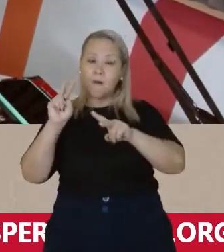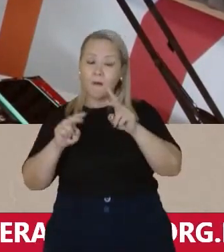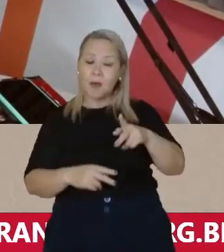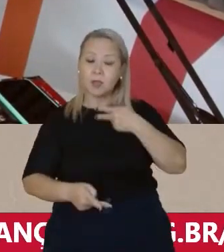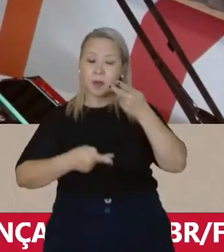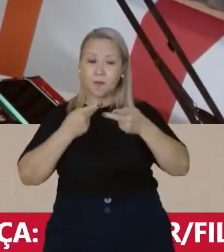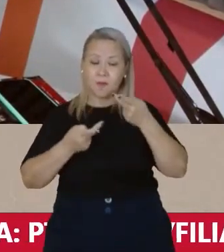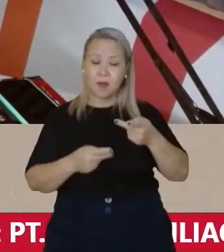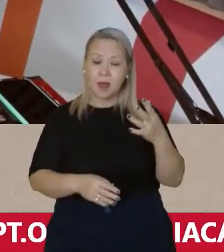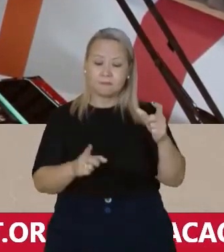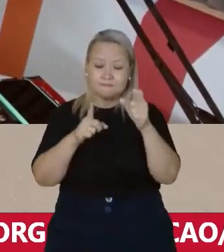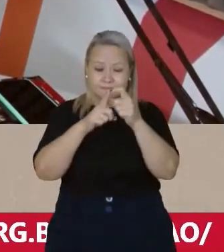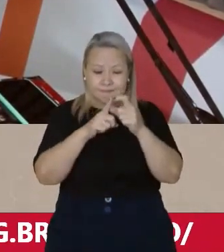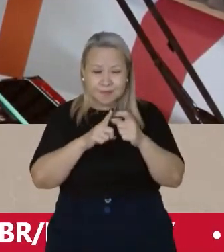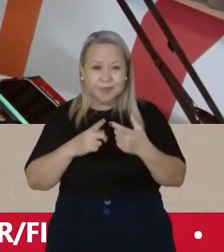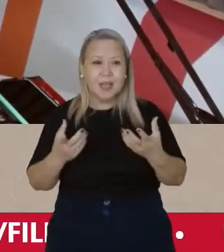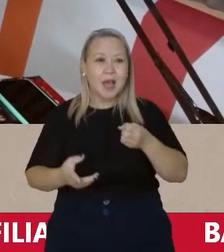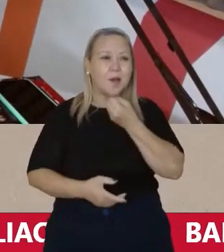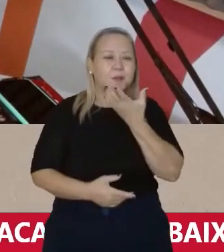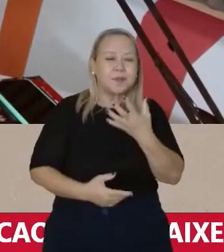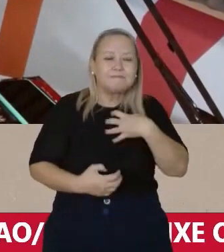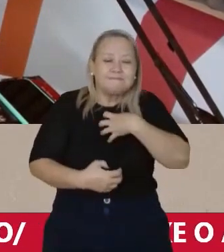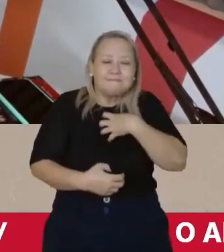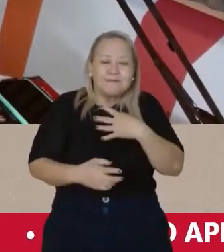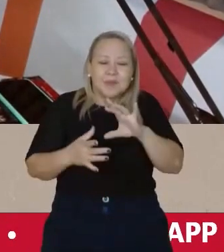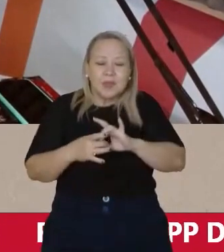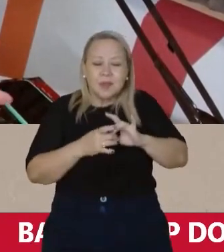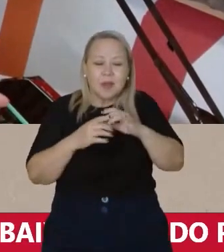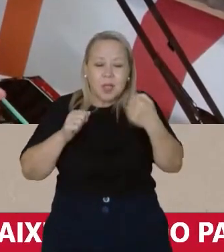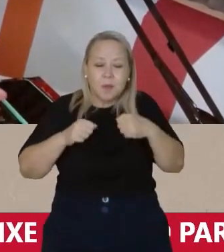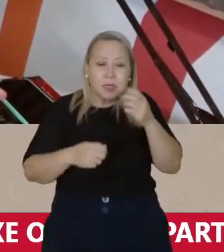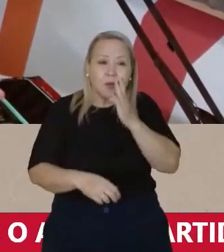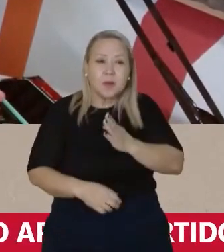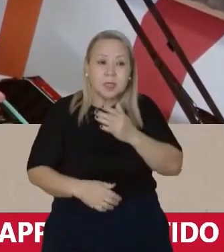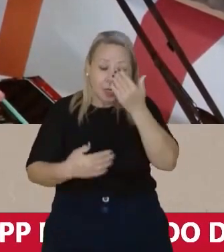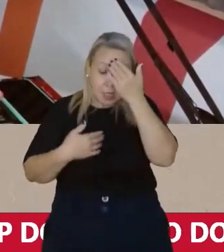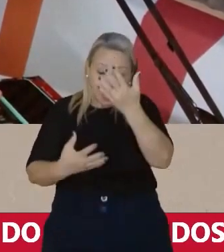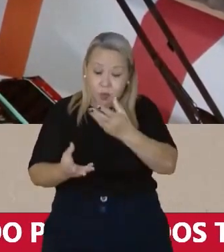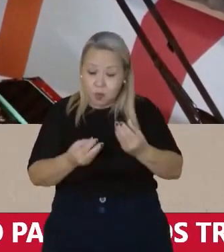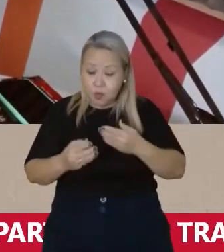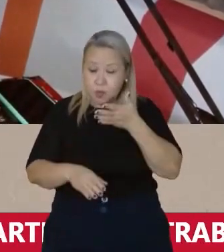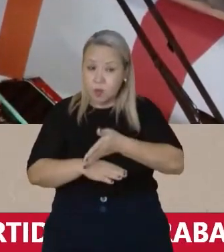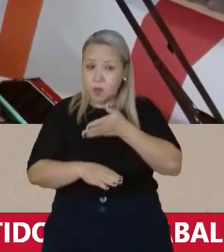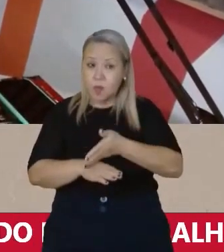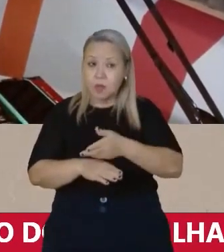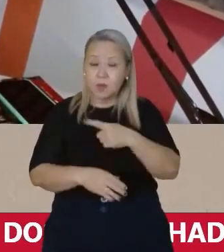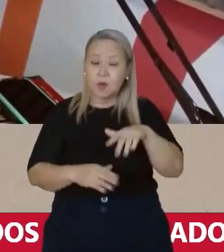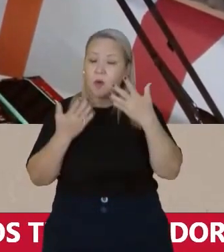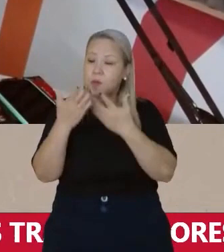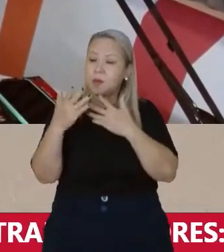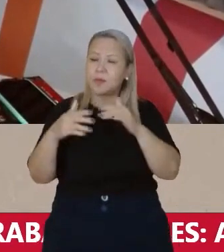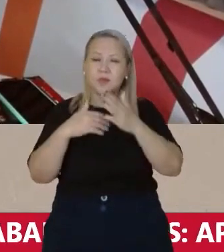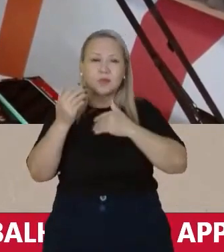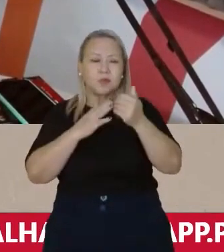bonitas e traz pra gente esse sentimento de união, né? Que é o que a gente está precisando no Brasil. Eu agradeço muito a sua participação. Parabéns pela sua